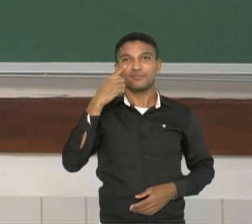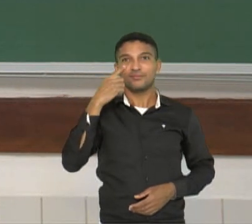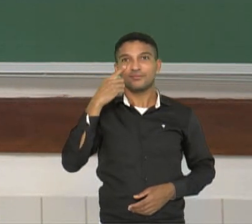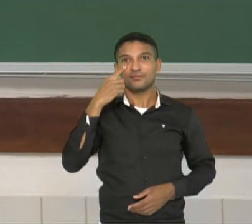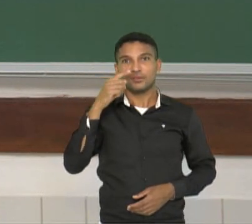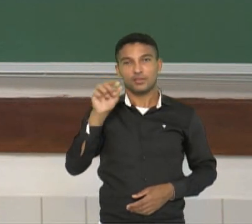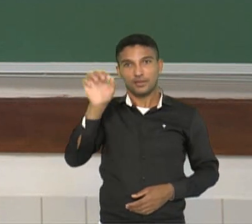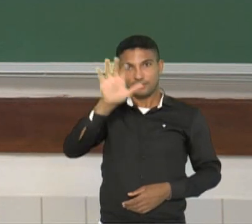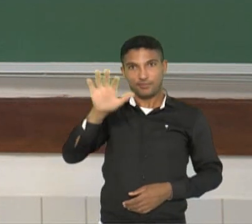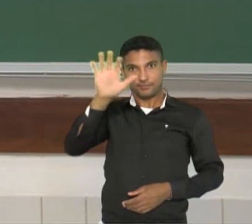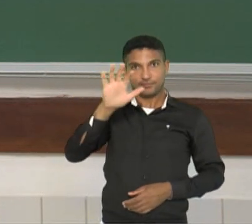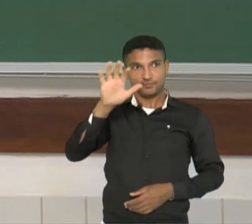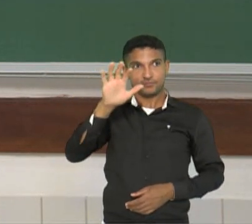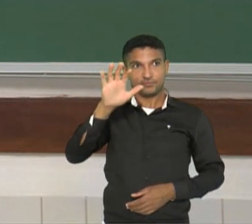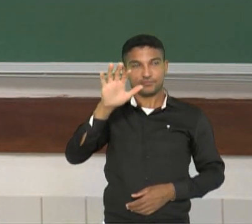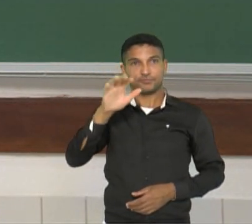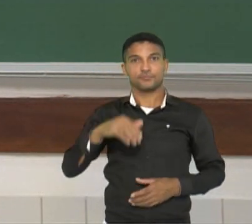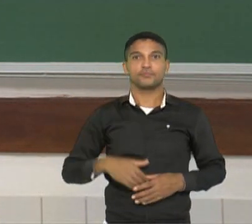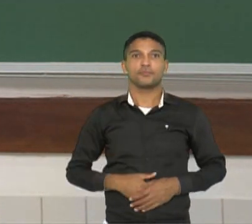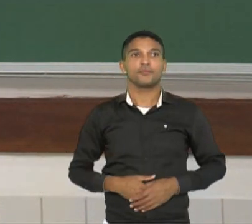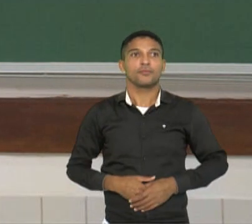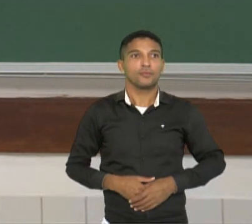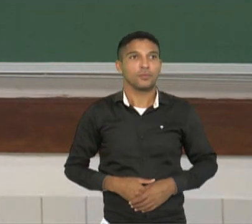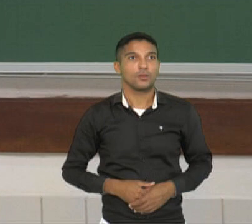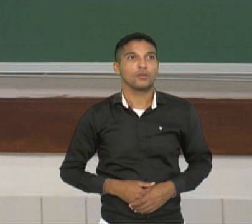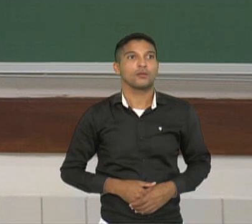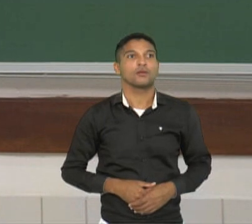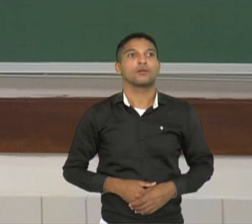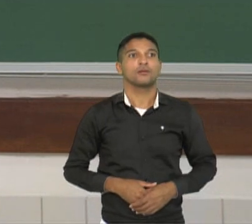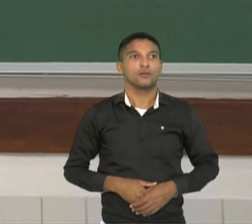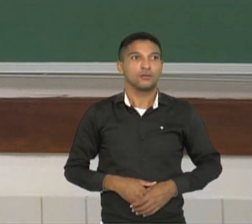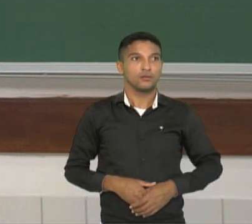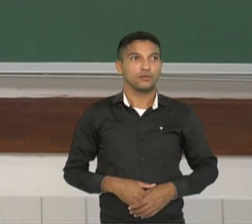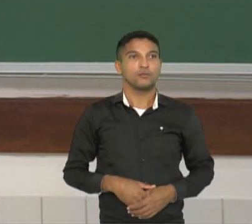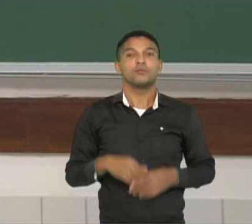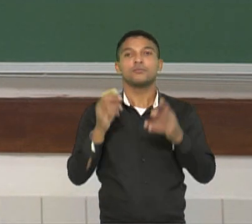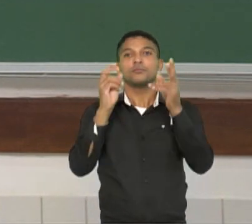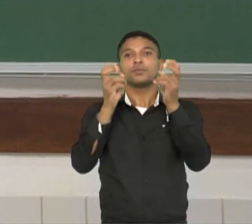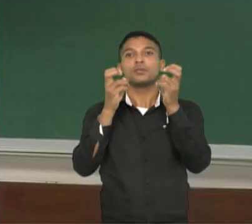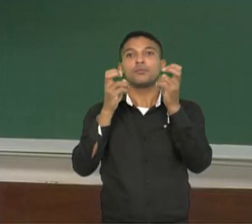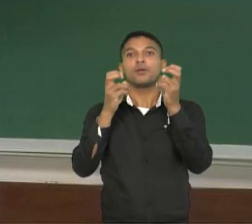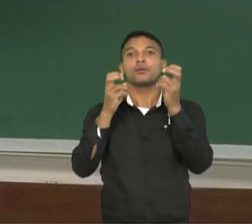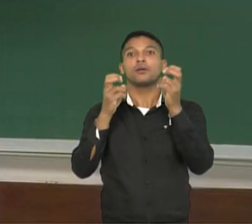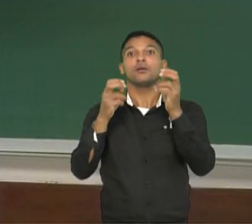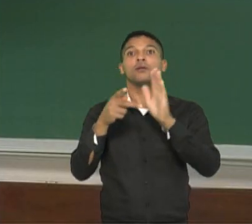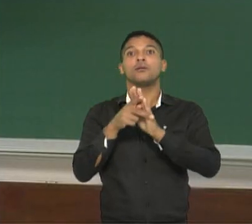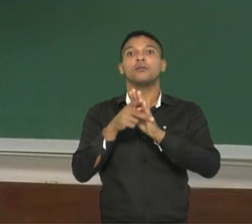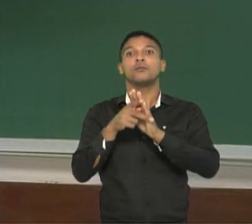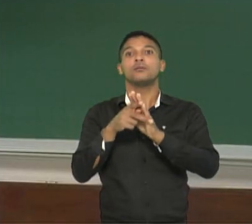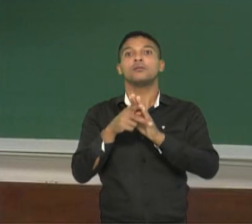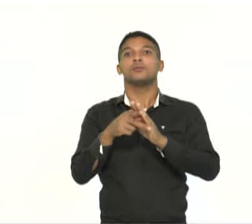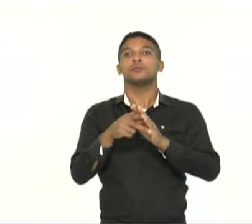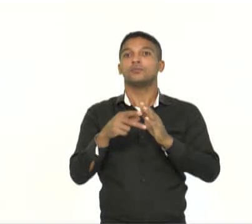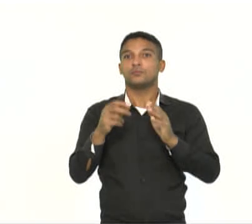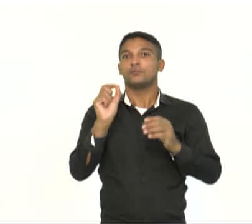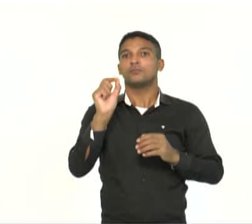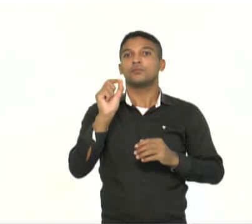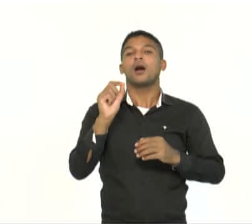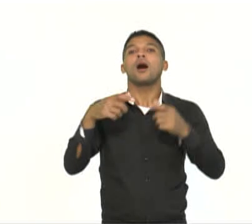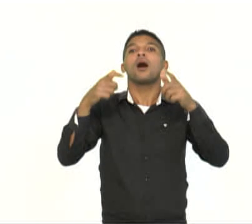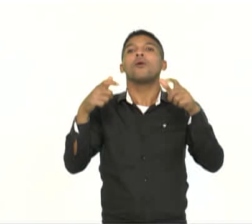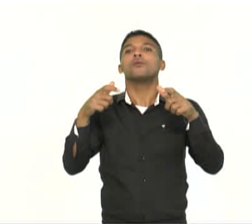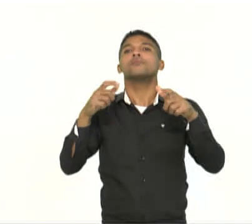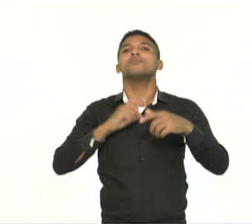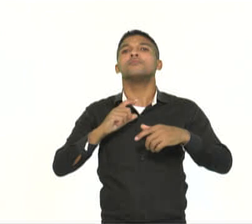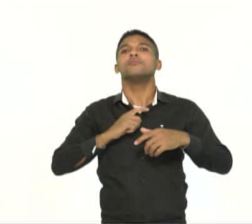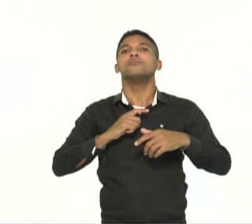aqui em outras aulas. Agora, voltando aqui, ó, nós vamos perceber que o domínio das pradarias ocorre principalmente nas áreas de